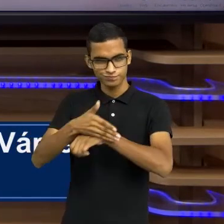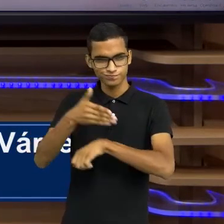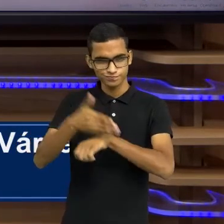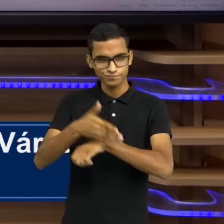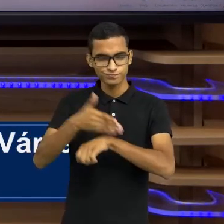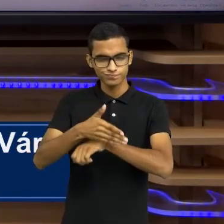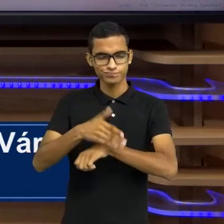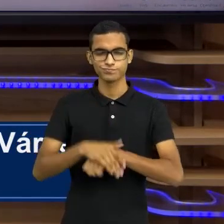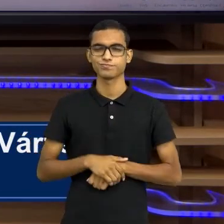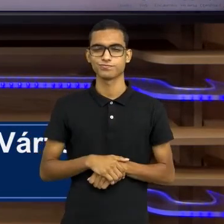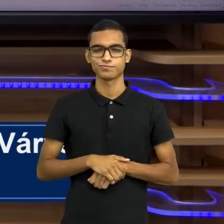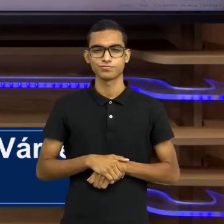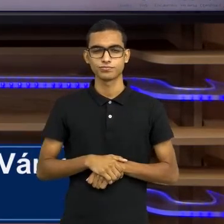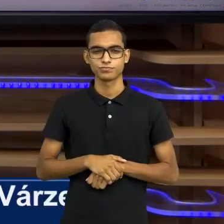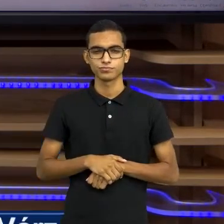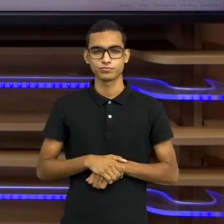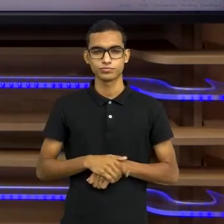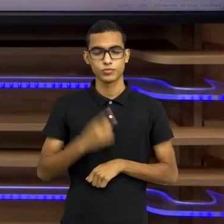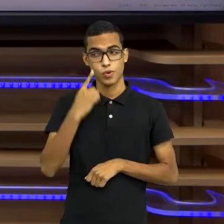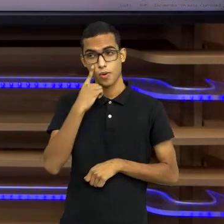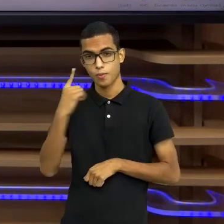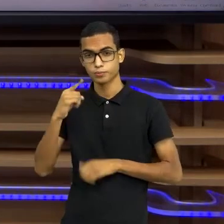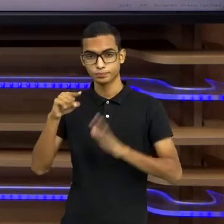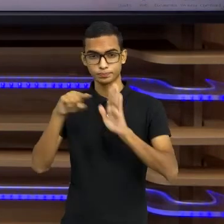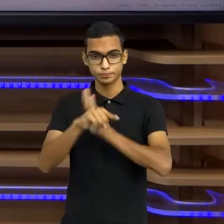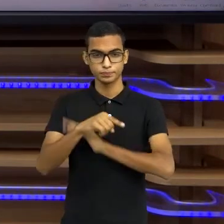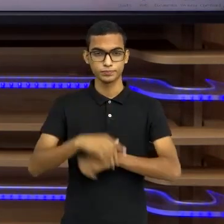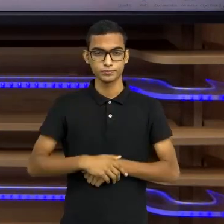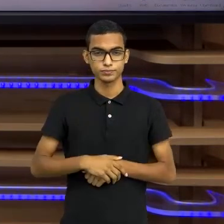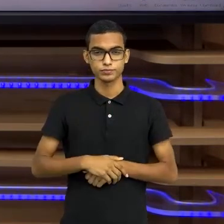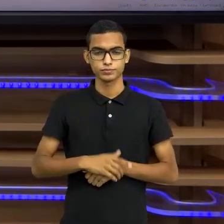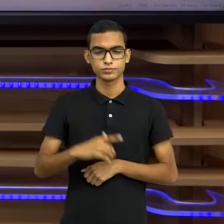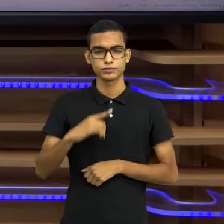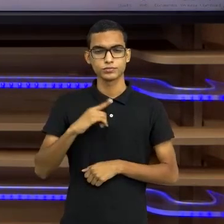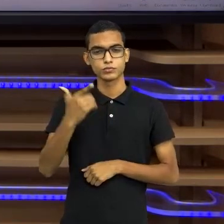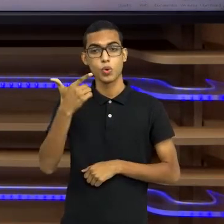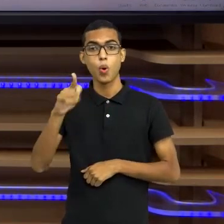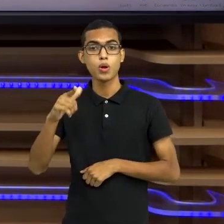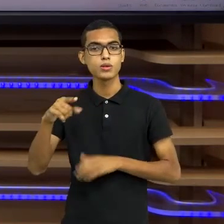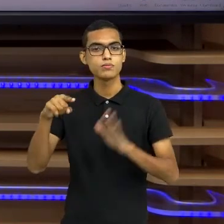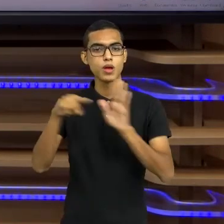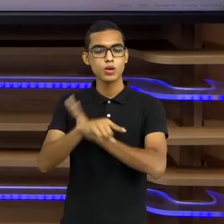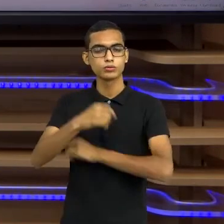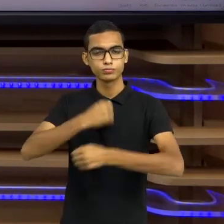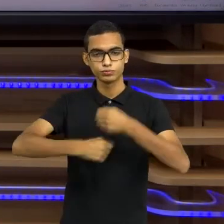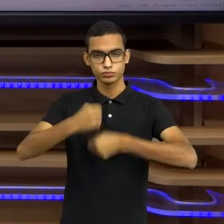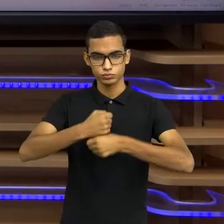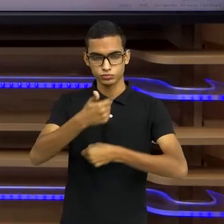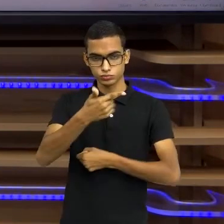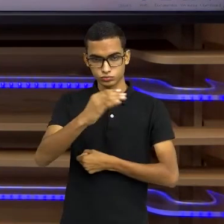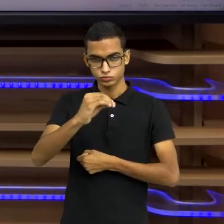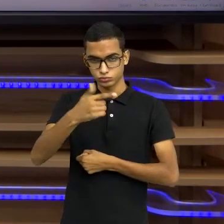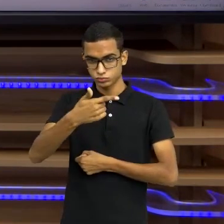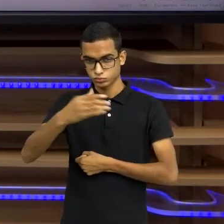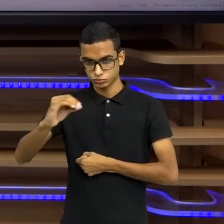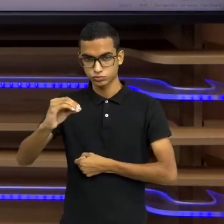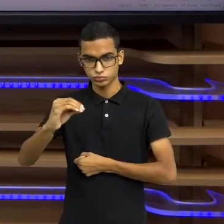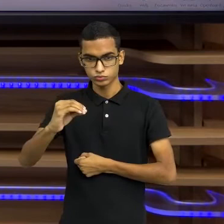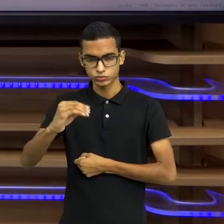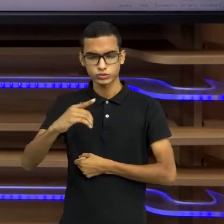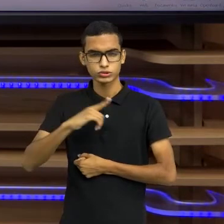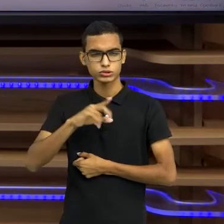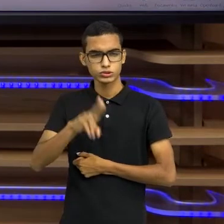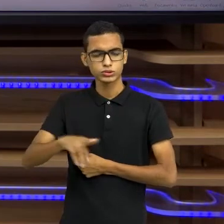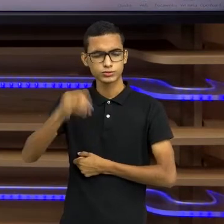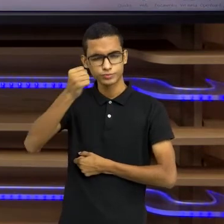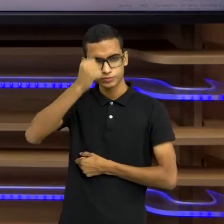participação. Vamos, então, ao enunciado. Então, nós temos aí também uma outra questão de 2020, né, gente? Uma questão bem recente de vestibular.